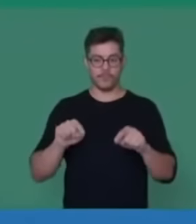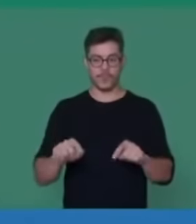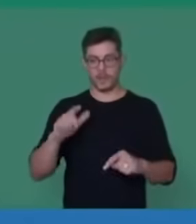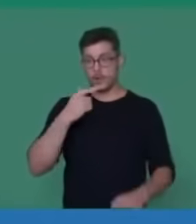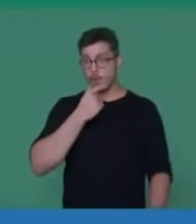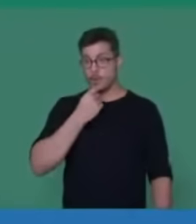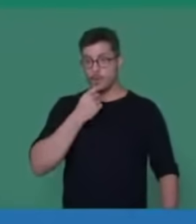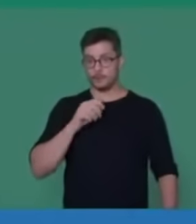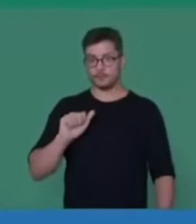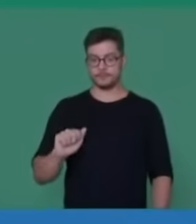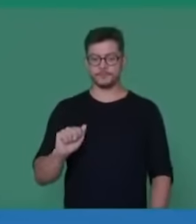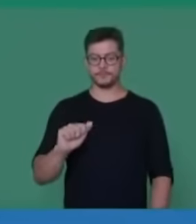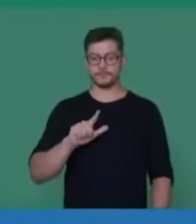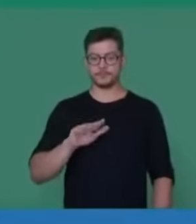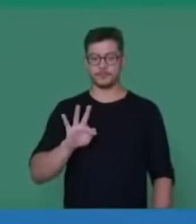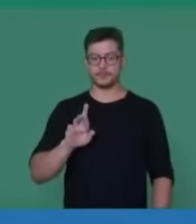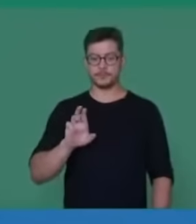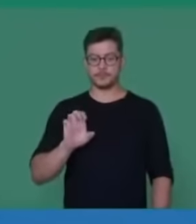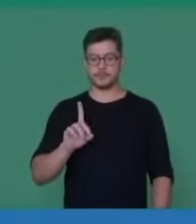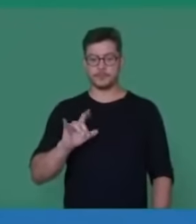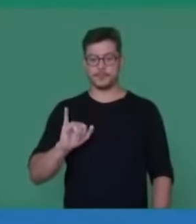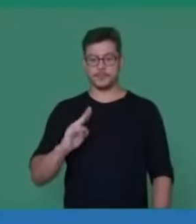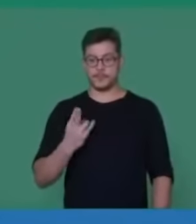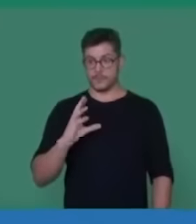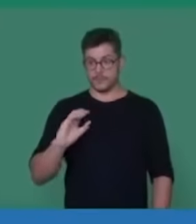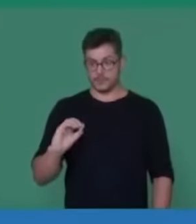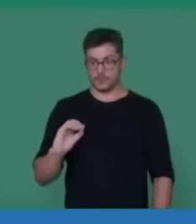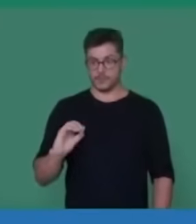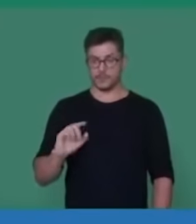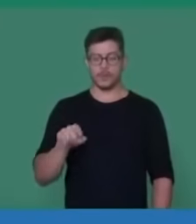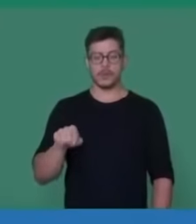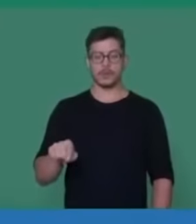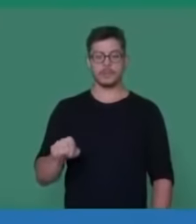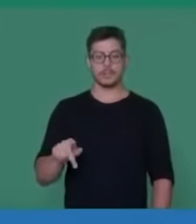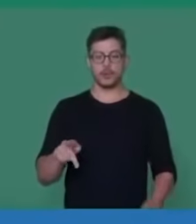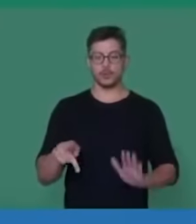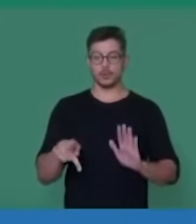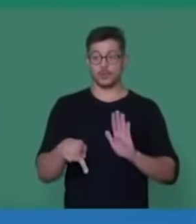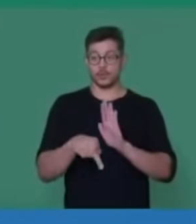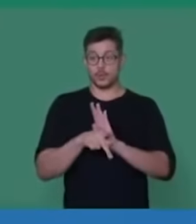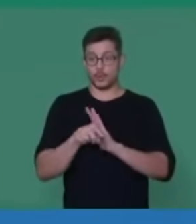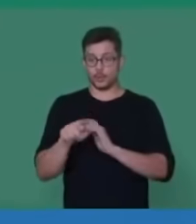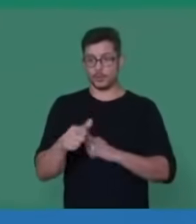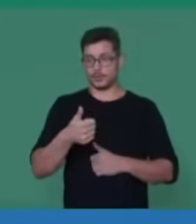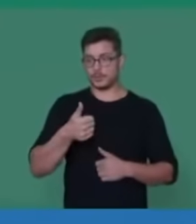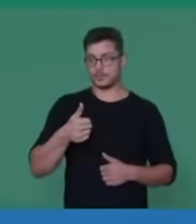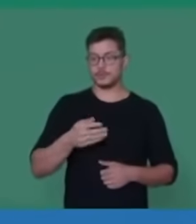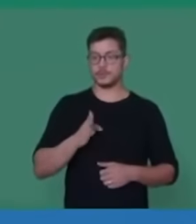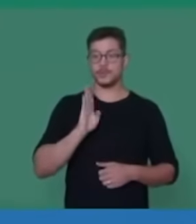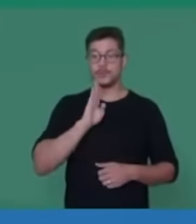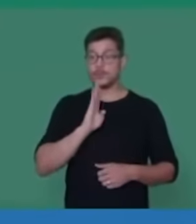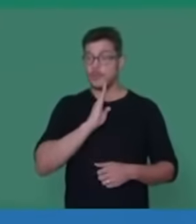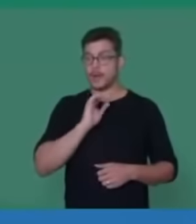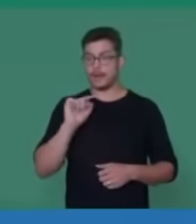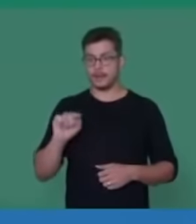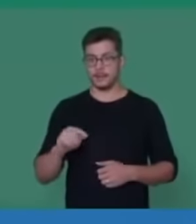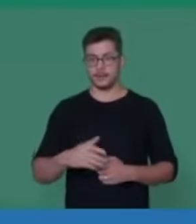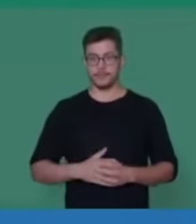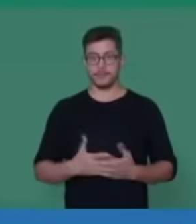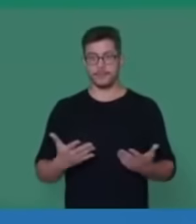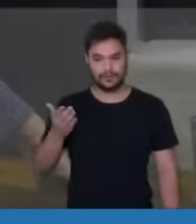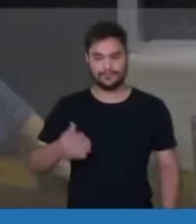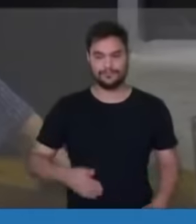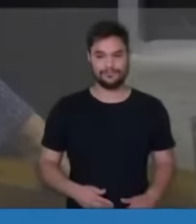bar, um querido e turrão gerente dono daquele bar e que eu frequentei tantas vezes, infelizmente Alfredinho